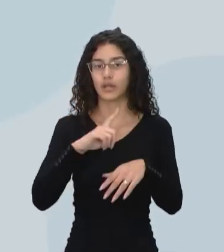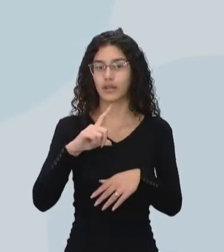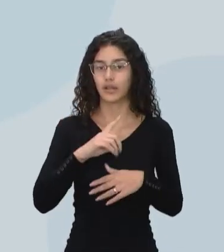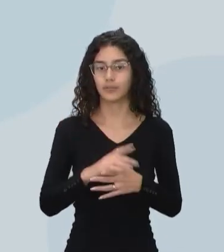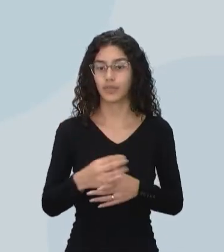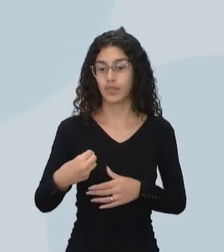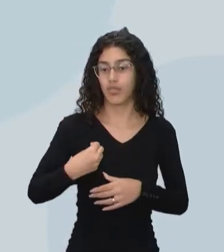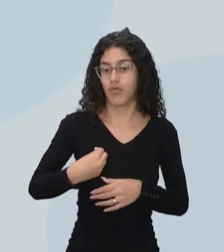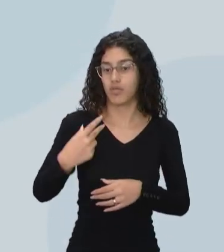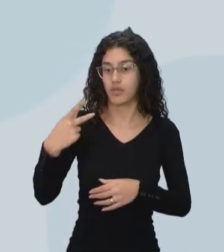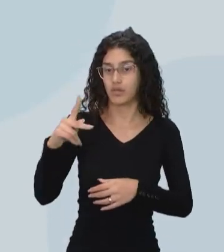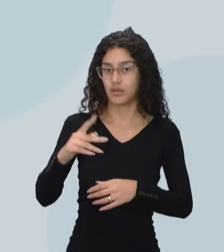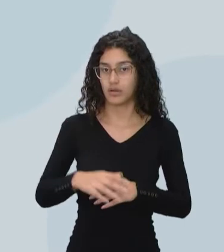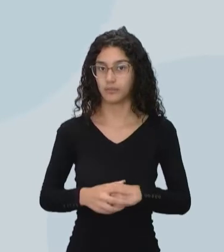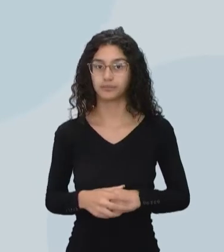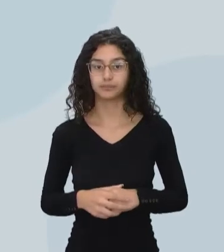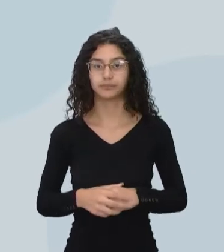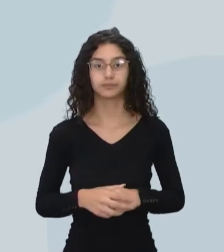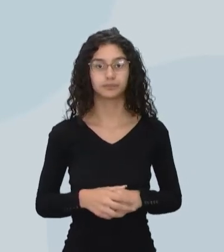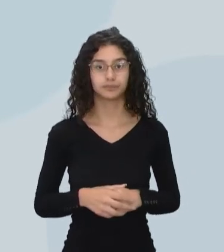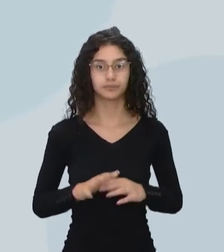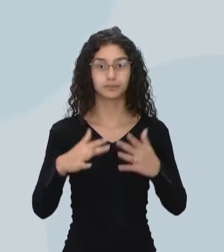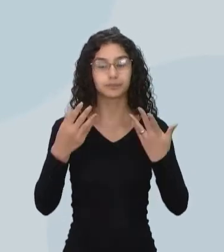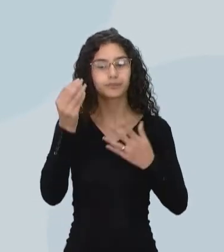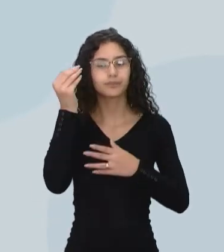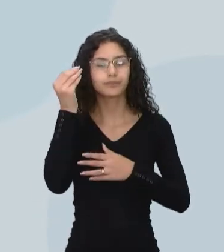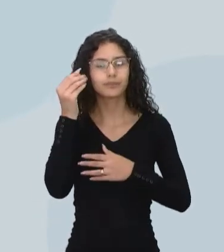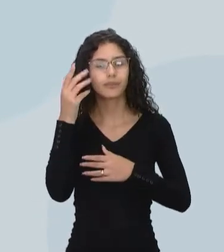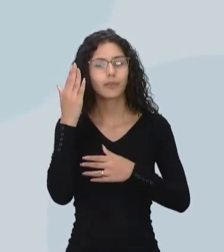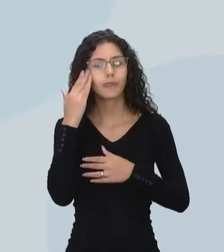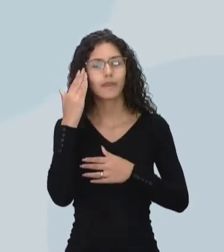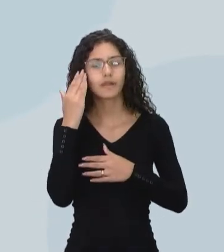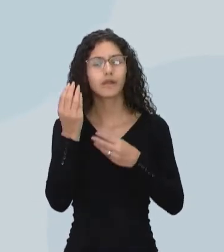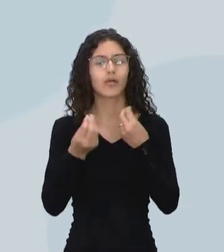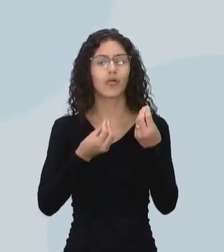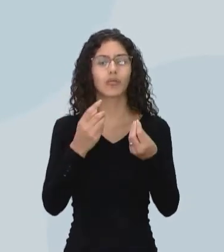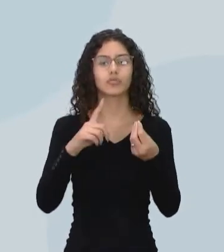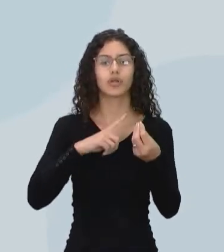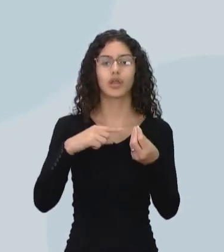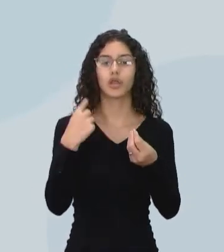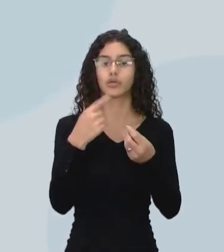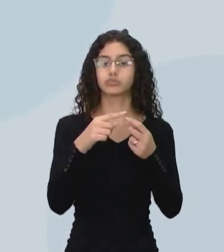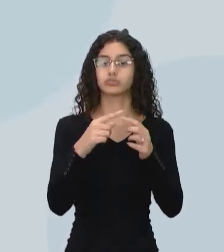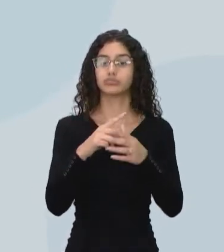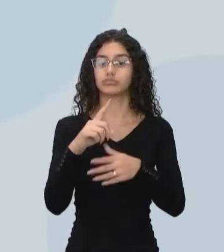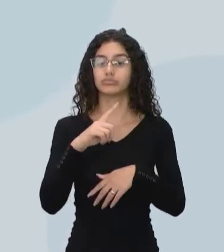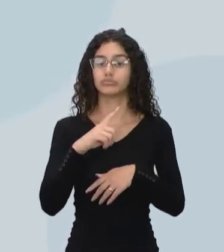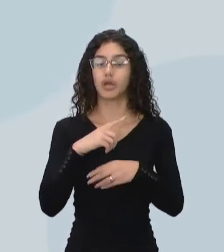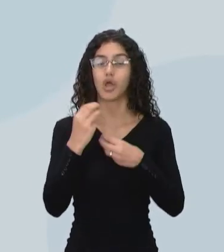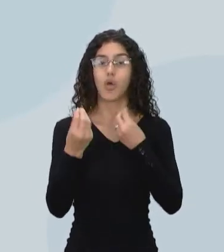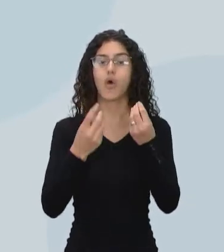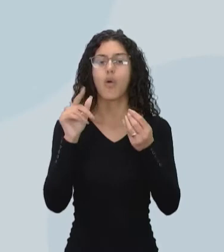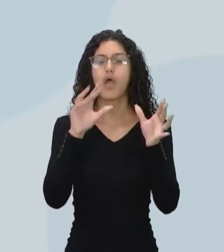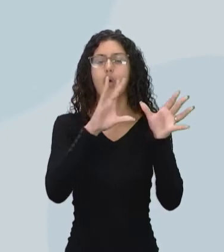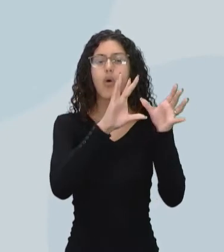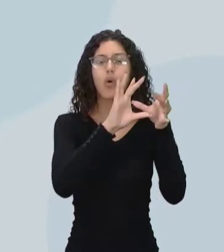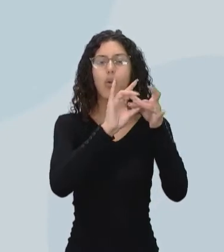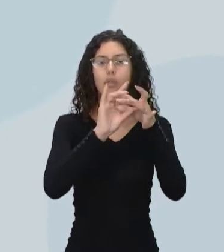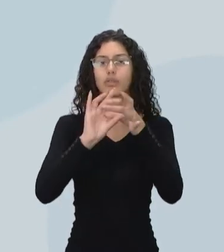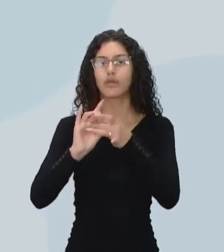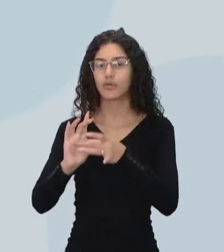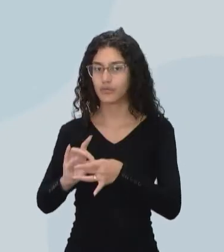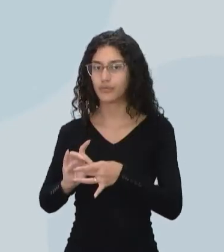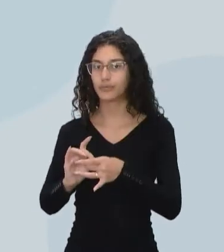da vida deles. Então vamos tentar entender aqui, olha só, por meio das nossas setinhas, qual que é o contexto histórico